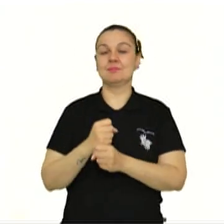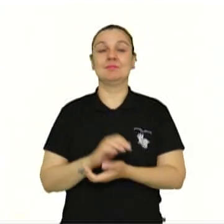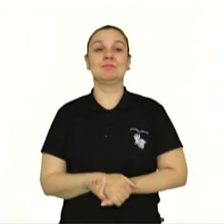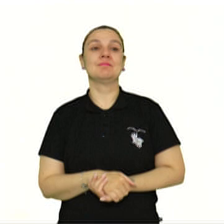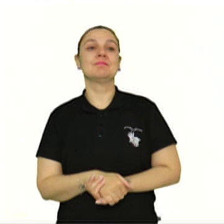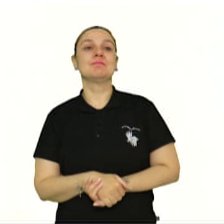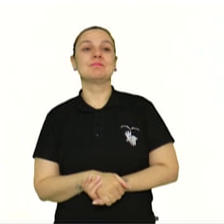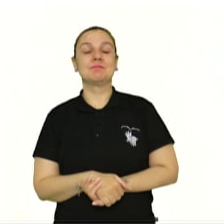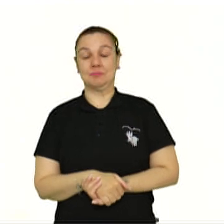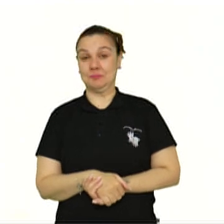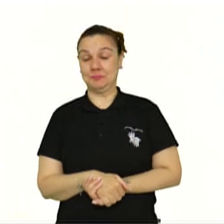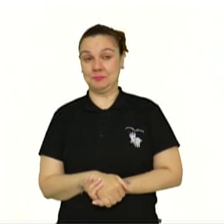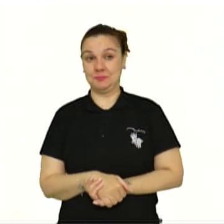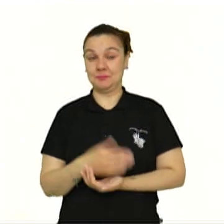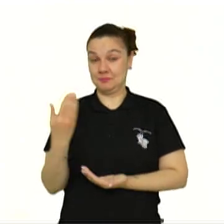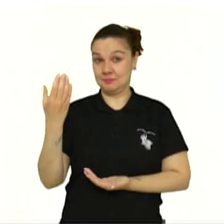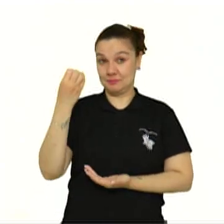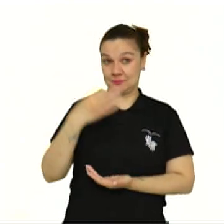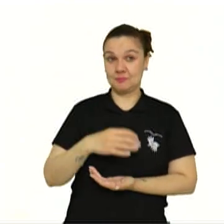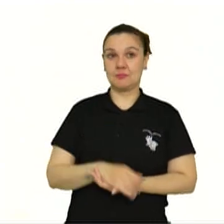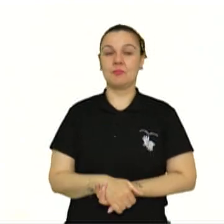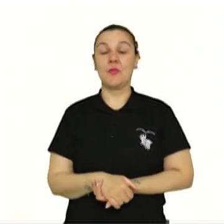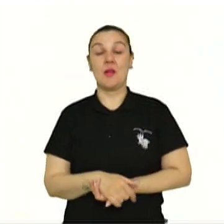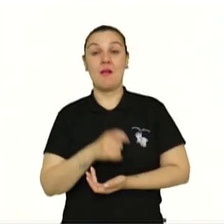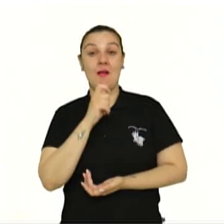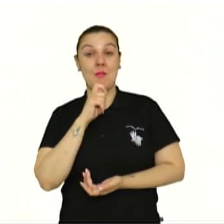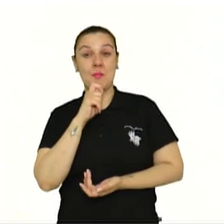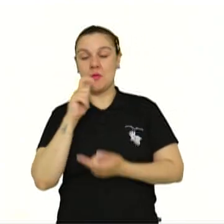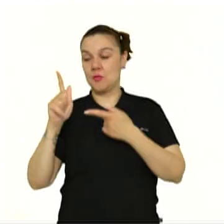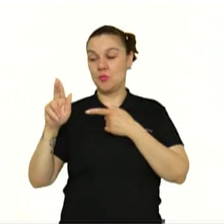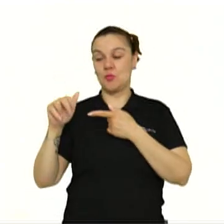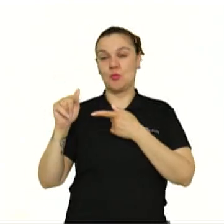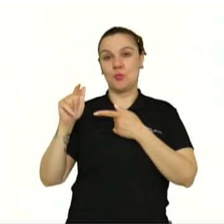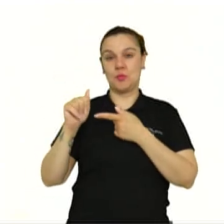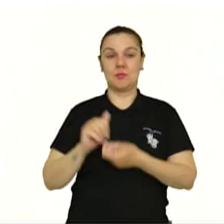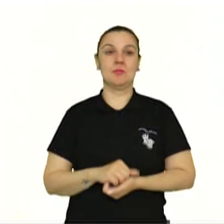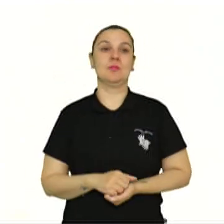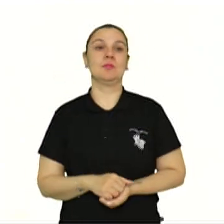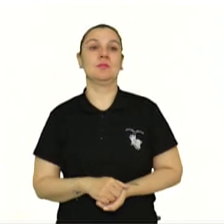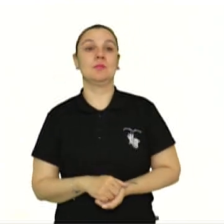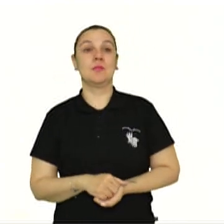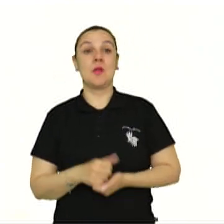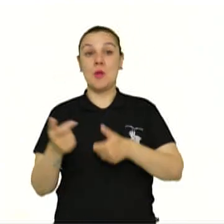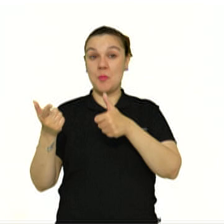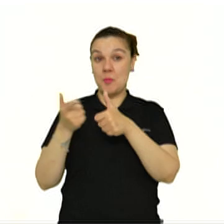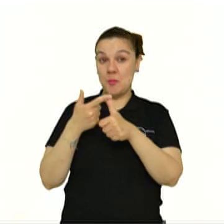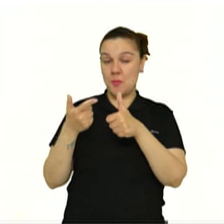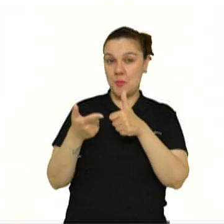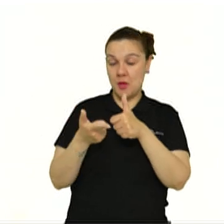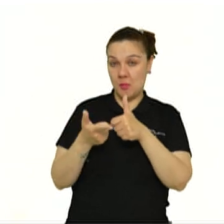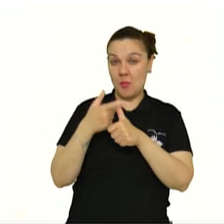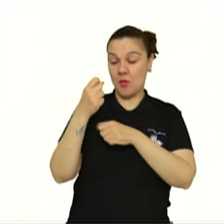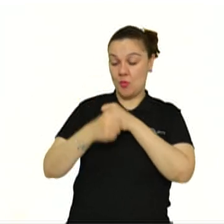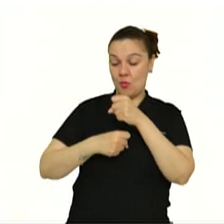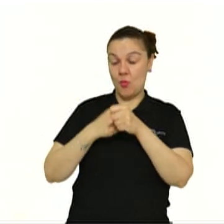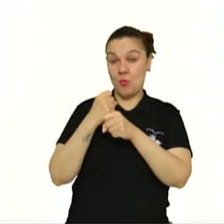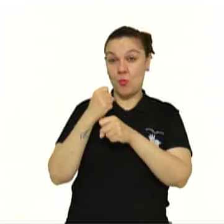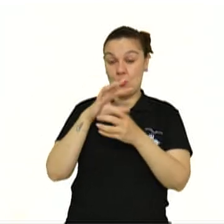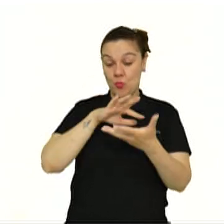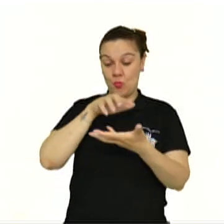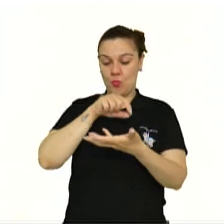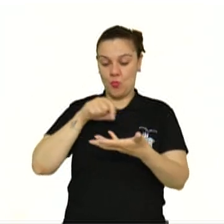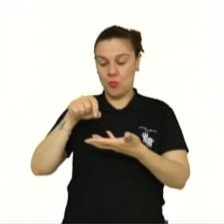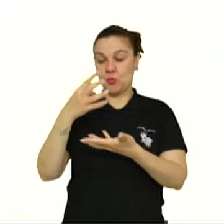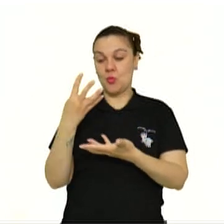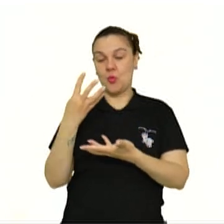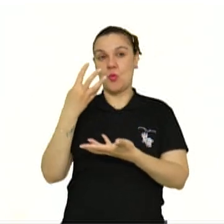Garros. Algumas informações dele: o apelido dele é Guga, ele foi o número 1 do mundo por 43